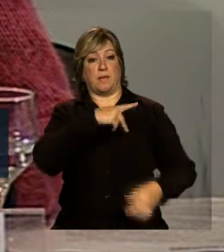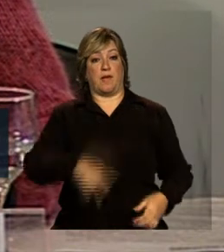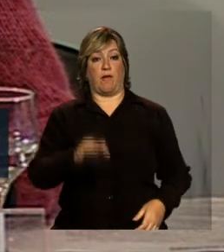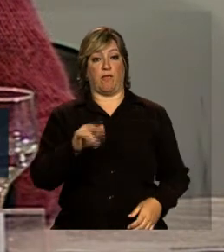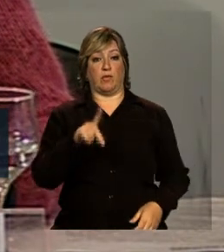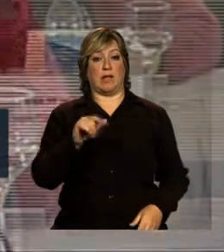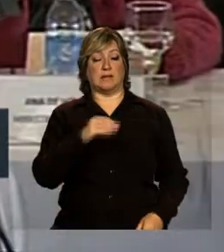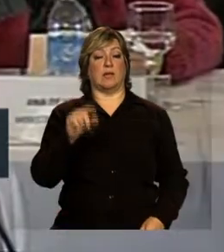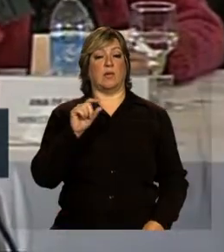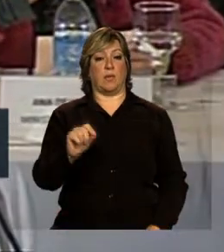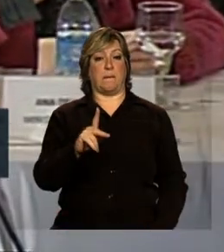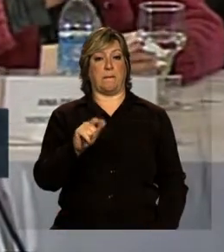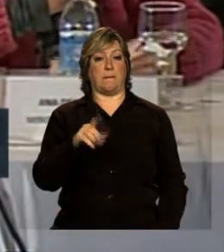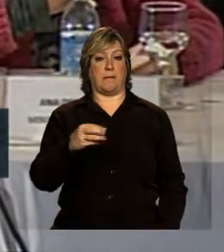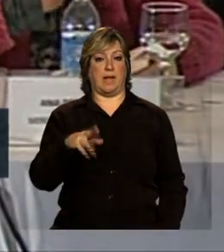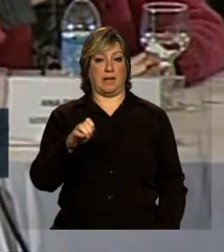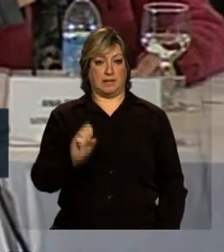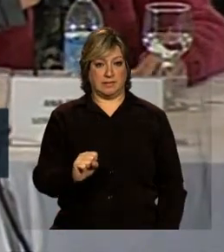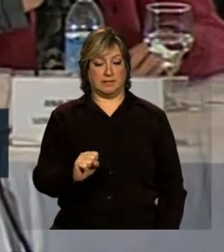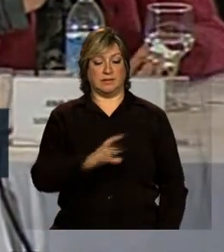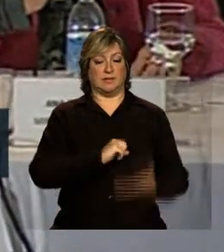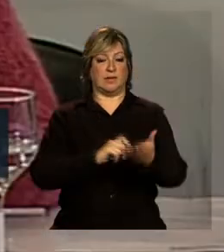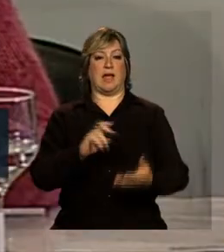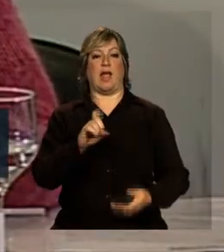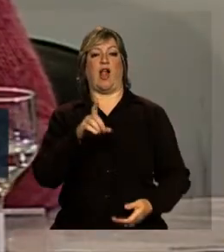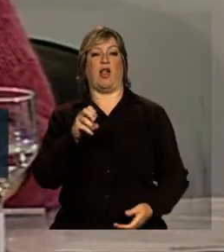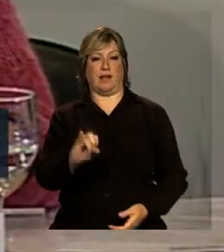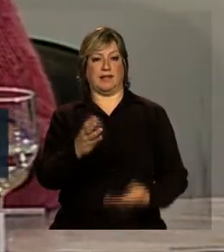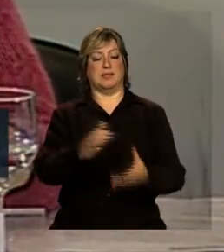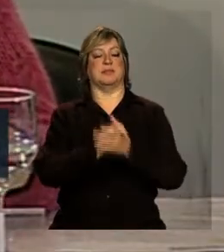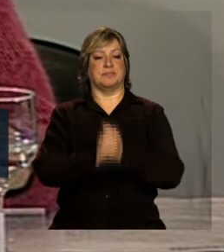Fundação Cultural Palmares, querido Eloy Ferreira.